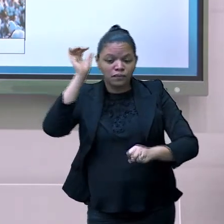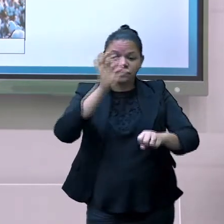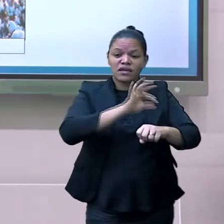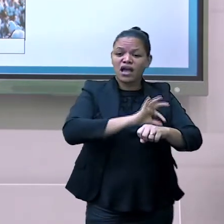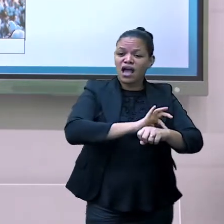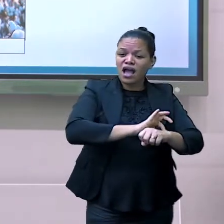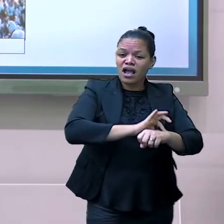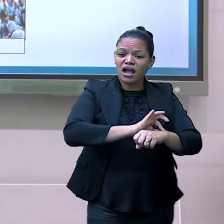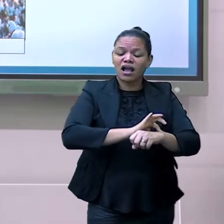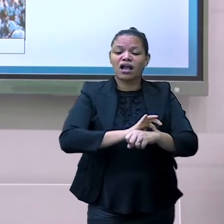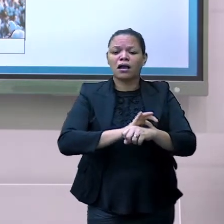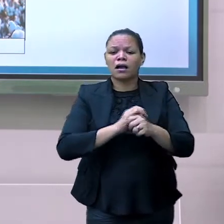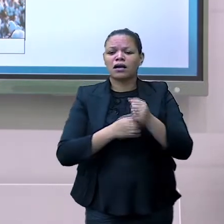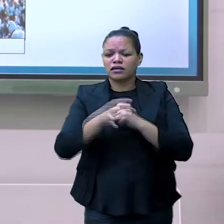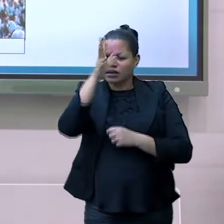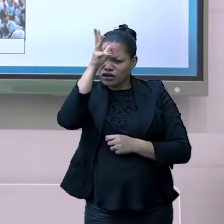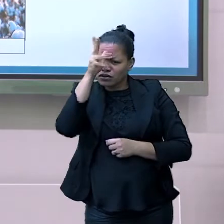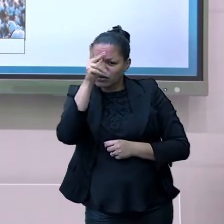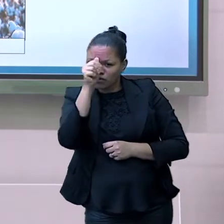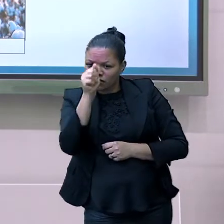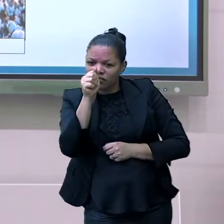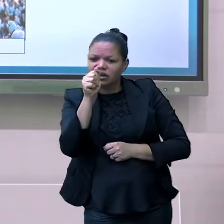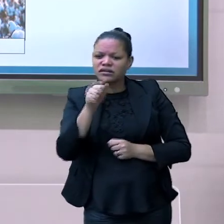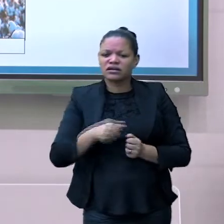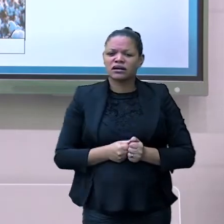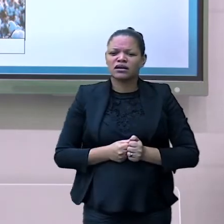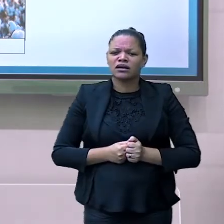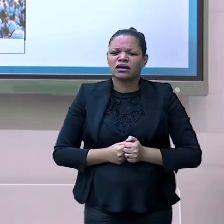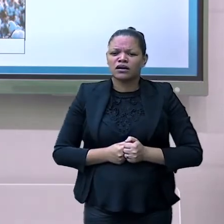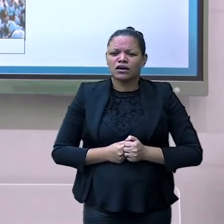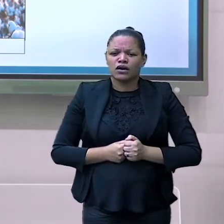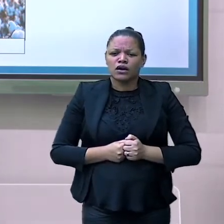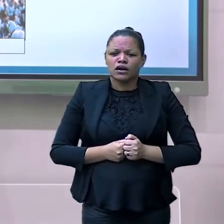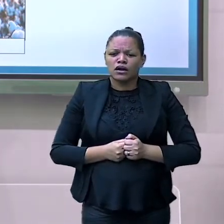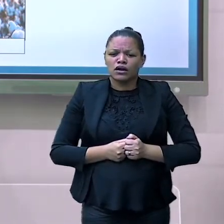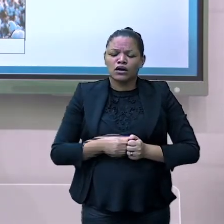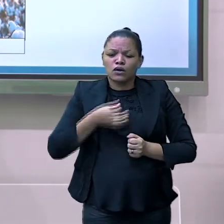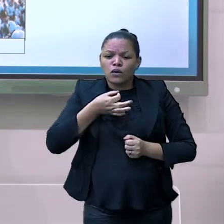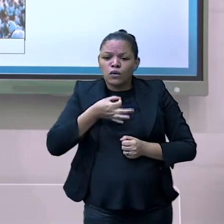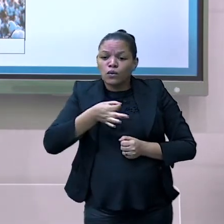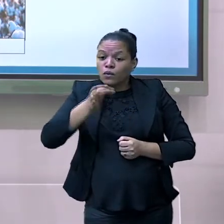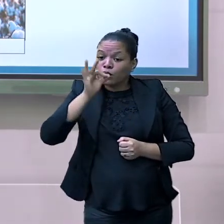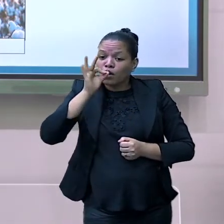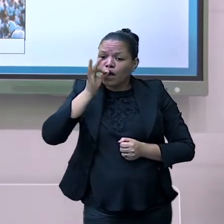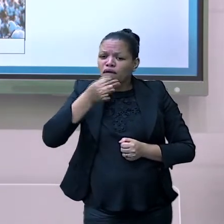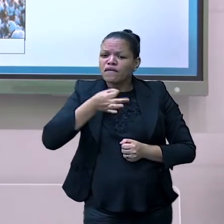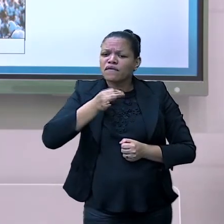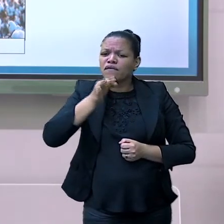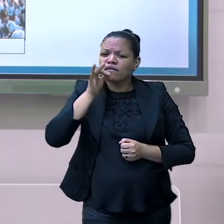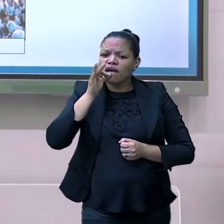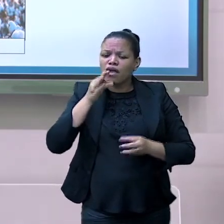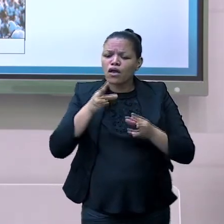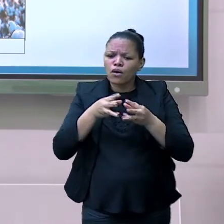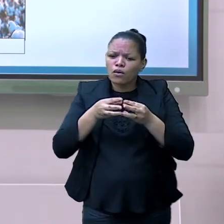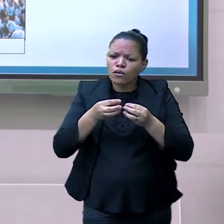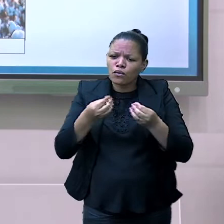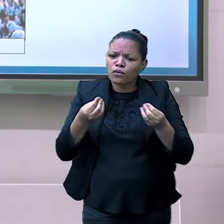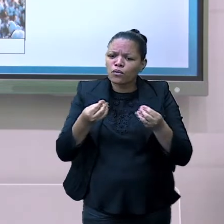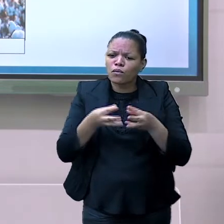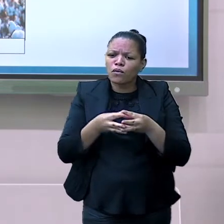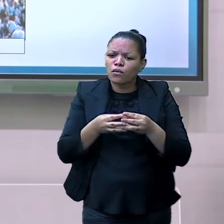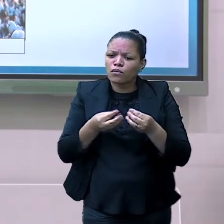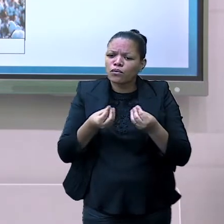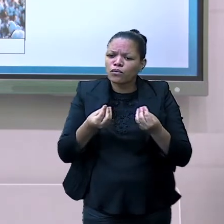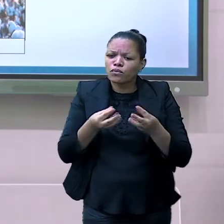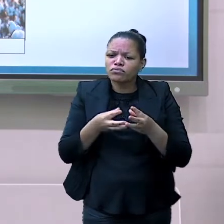o algodão, hoje que gradativamente tem crescido bastante, né? Para fazer peças de roupa. Então ele tem esse produto